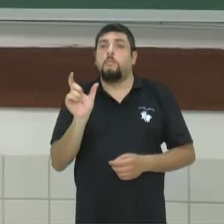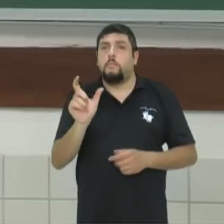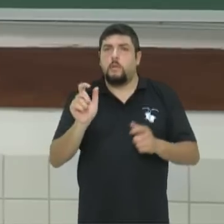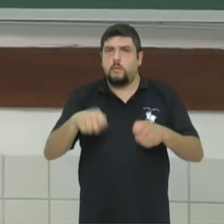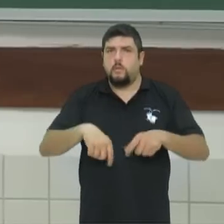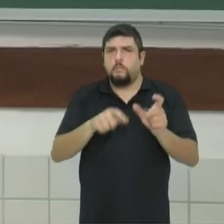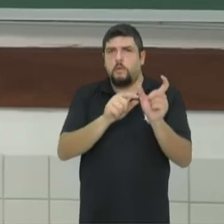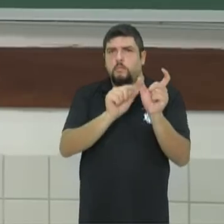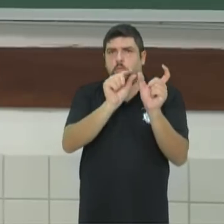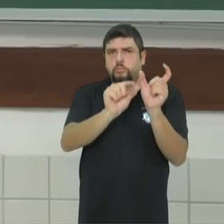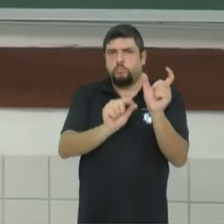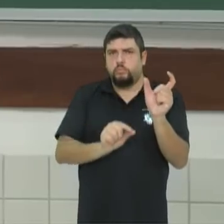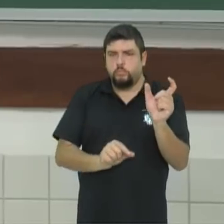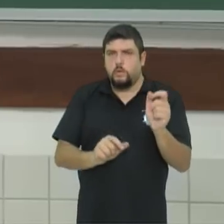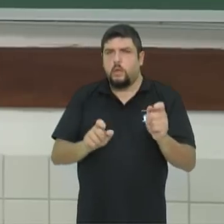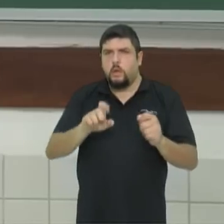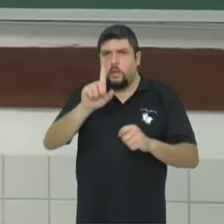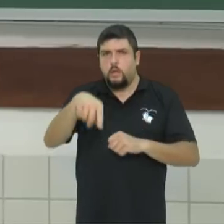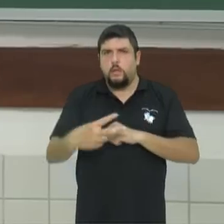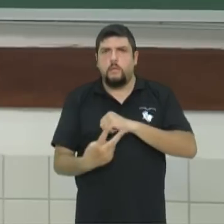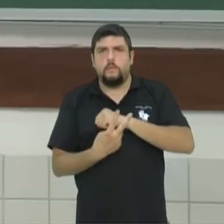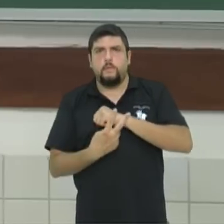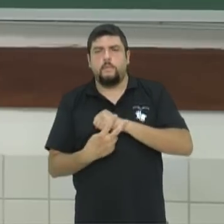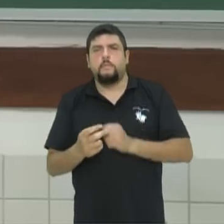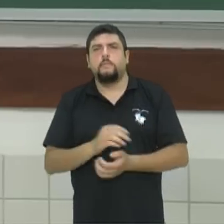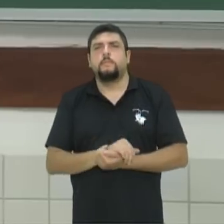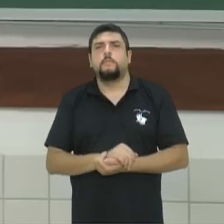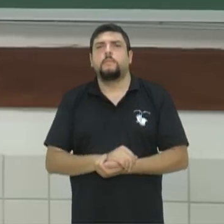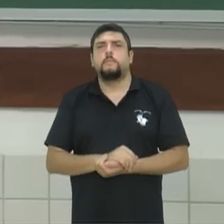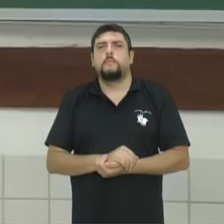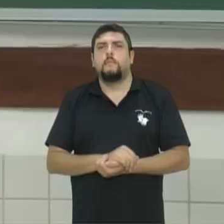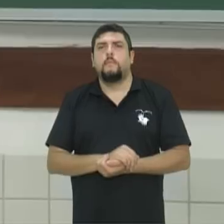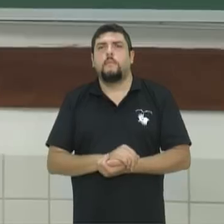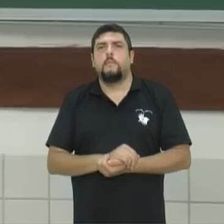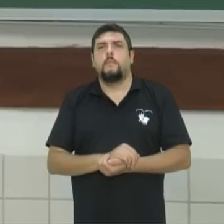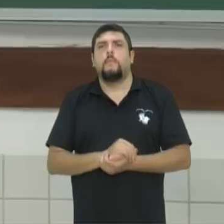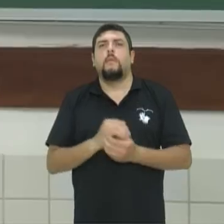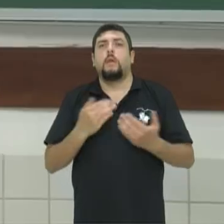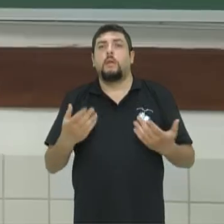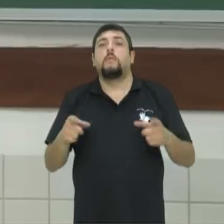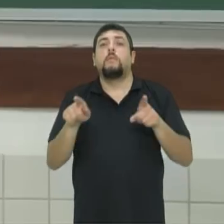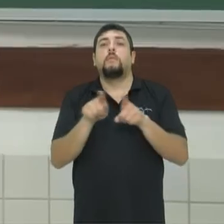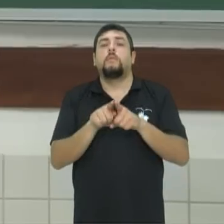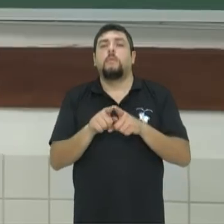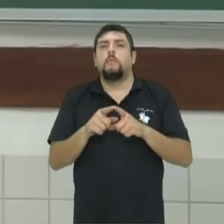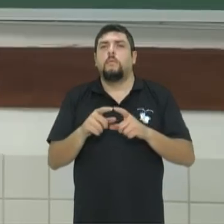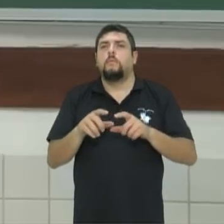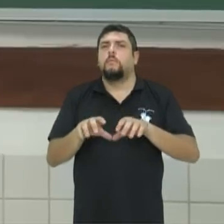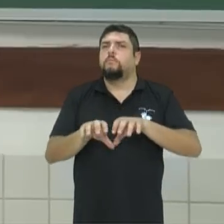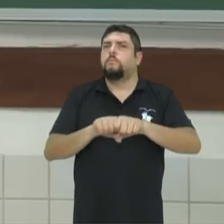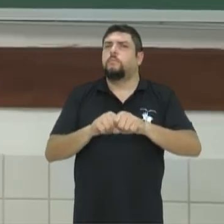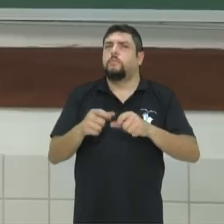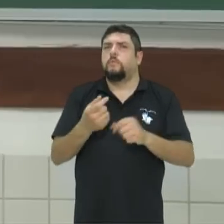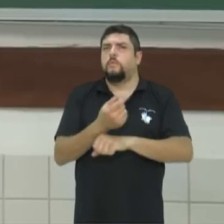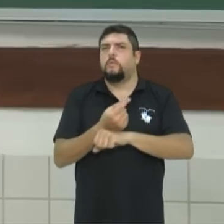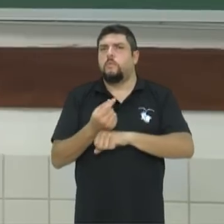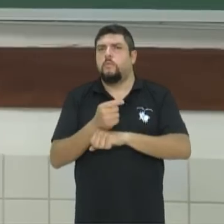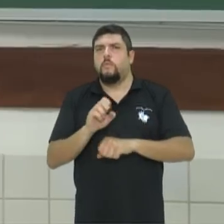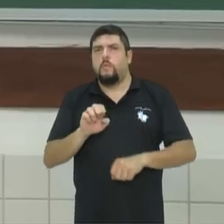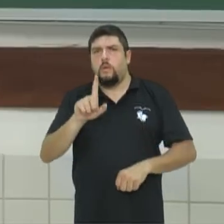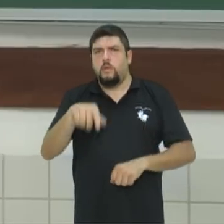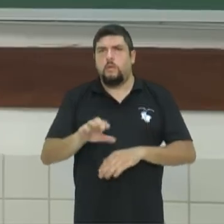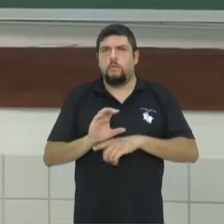essa palavra é um verbo. Outra palavra importante dentro dessa formação financeira que estamos tendo é investir.